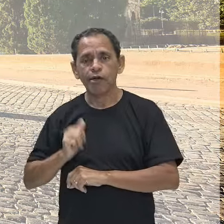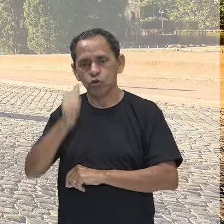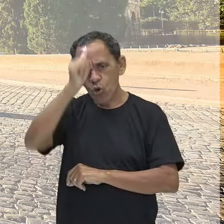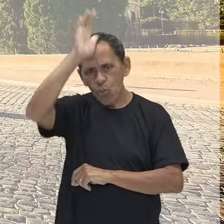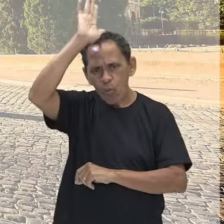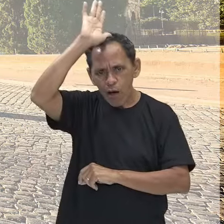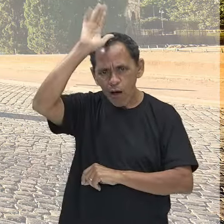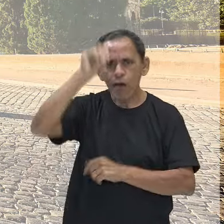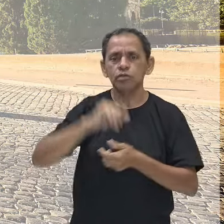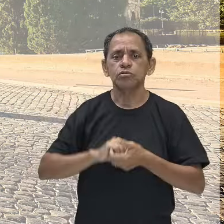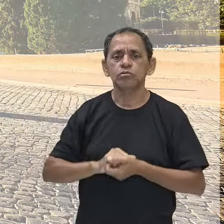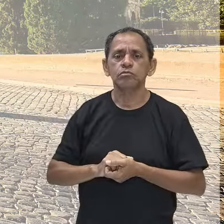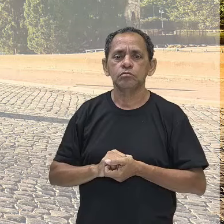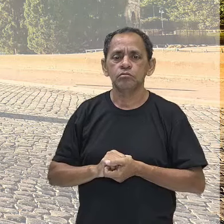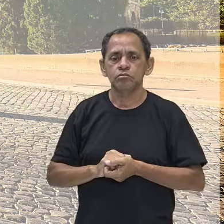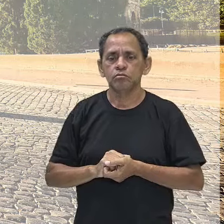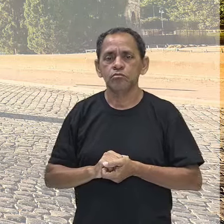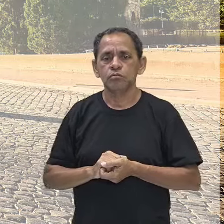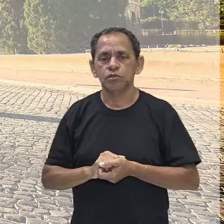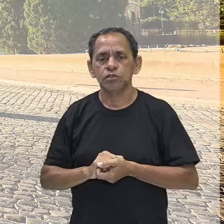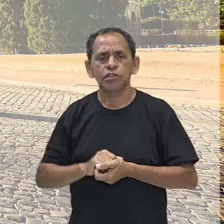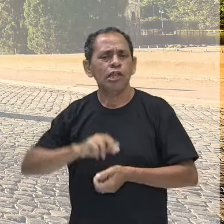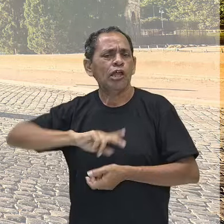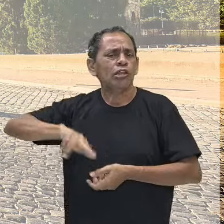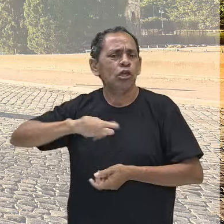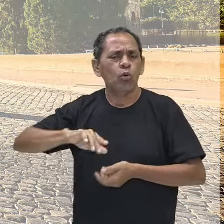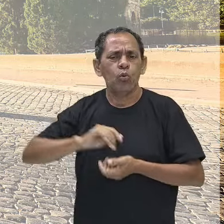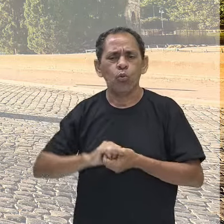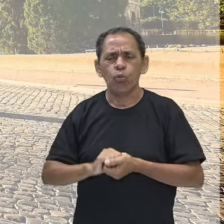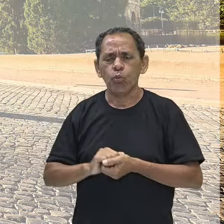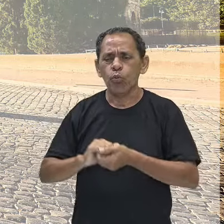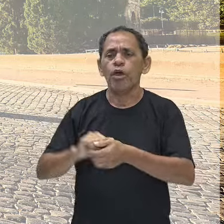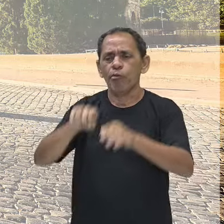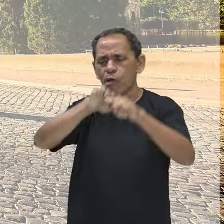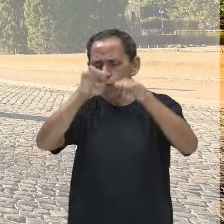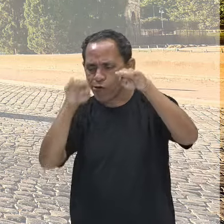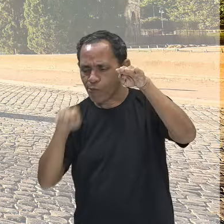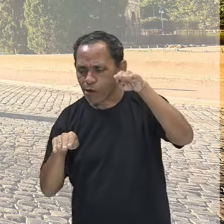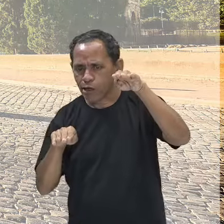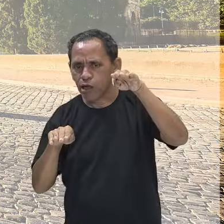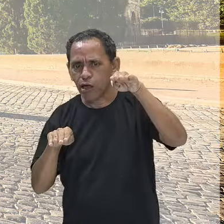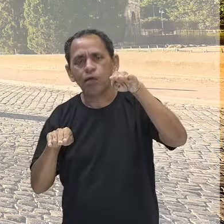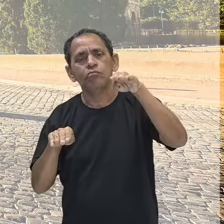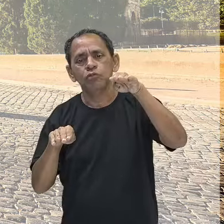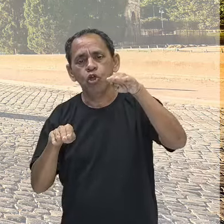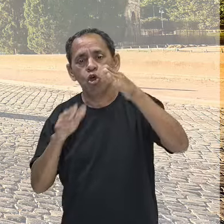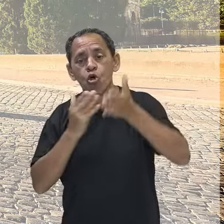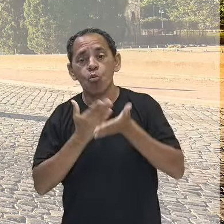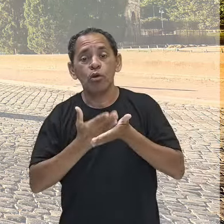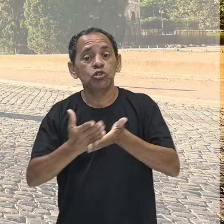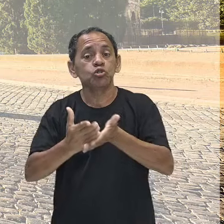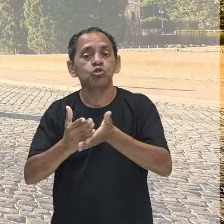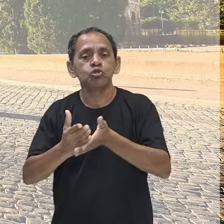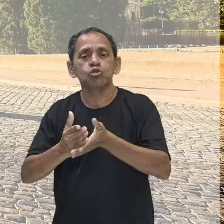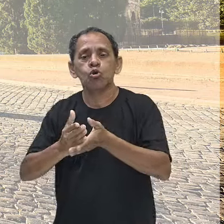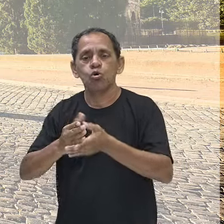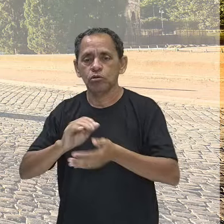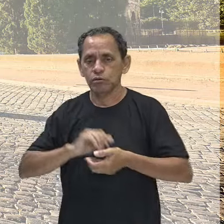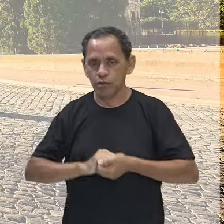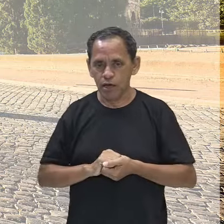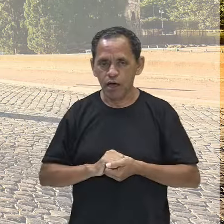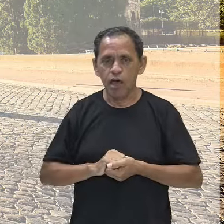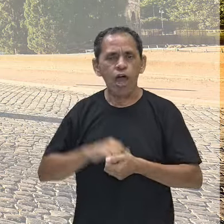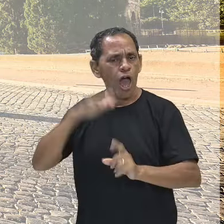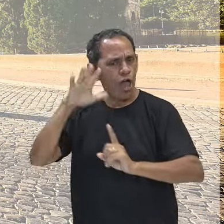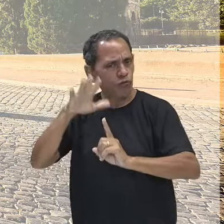deixou de ser apenas uma religião subalterna, por assim dizer, e passou a ser uma questão de ameaça à própria estrutura